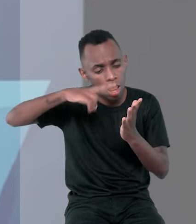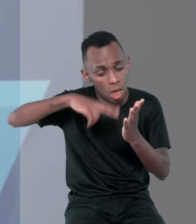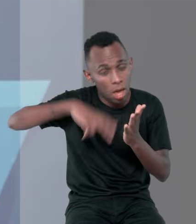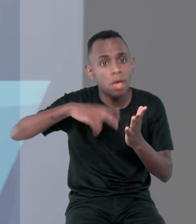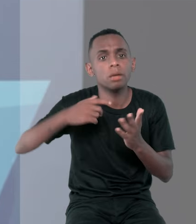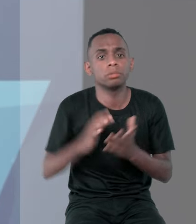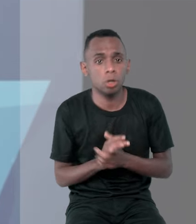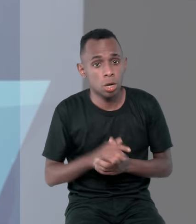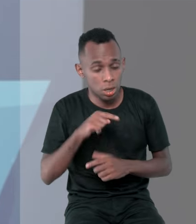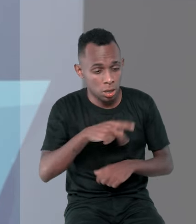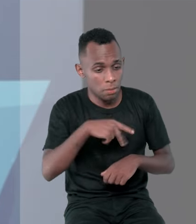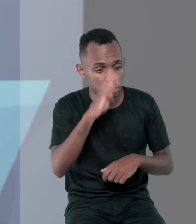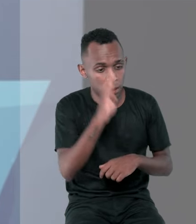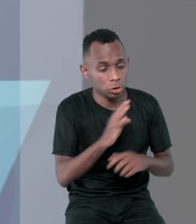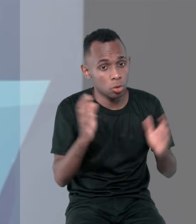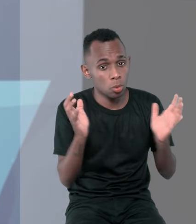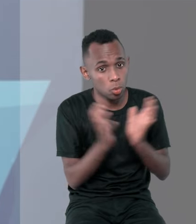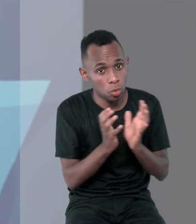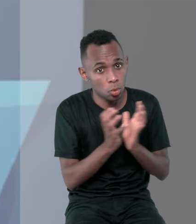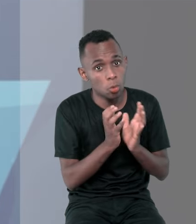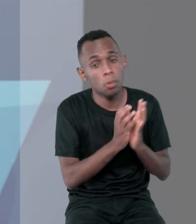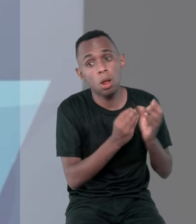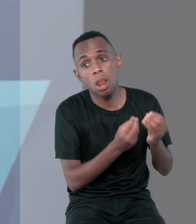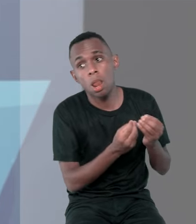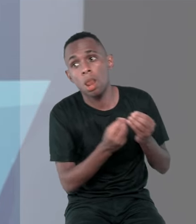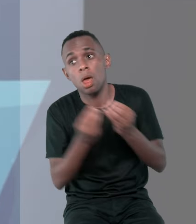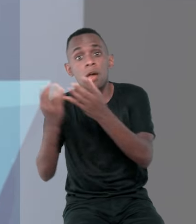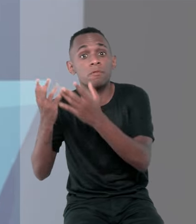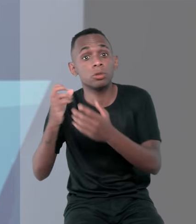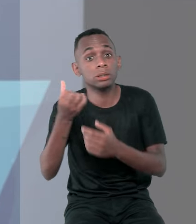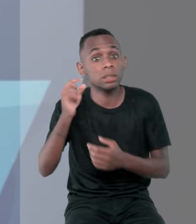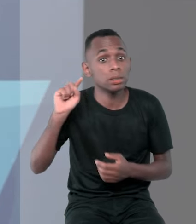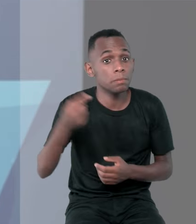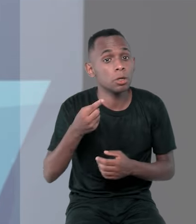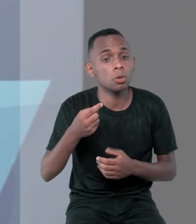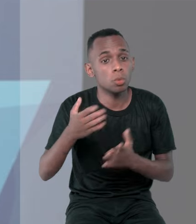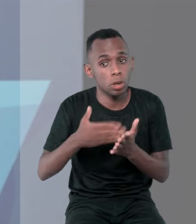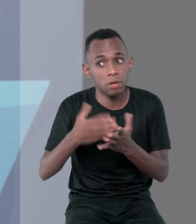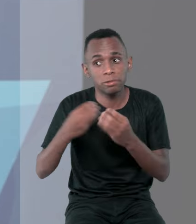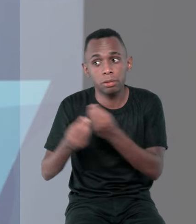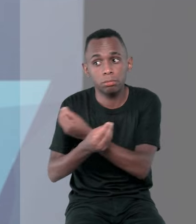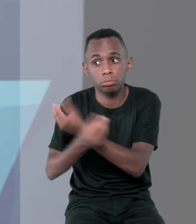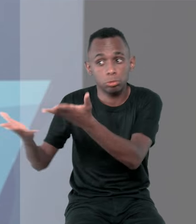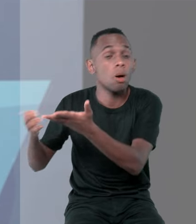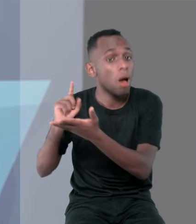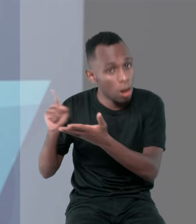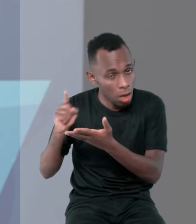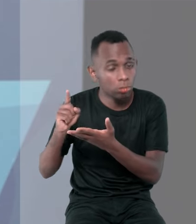Brasil, a comissão do Brasil, do governo brasileiro, levou 6 mil livros para serem doados